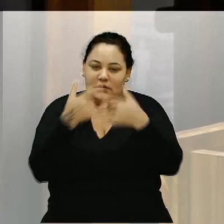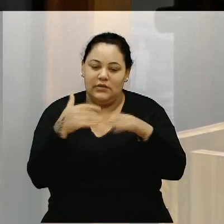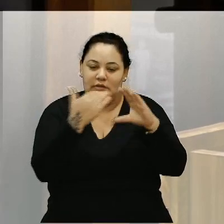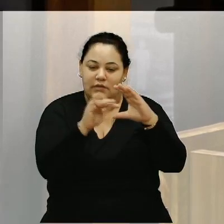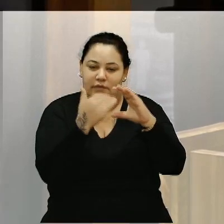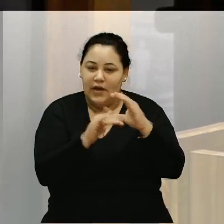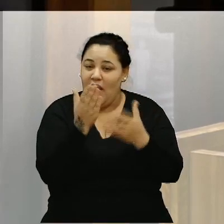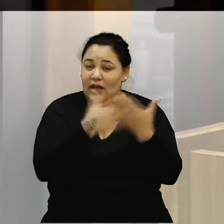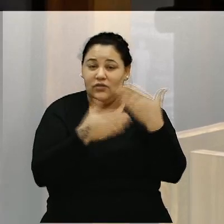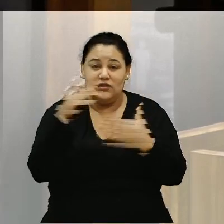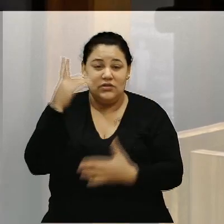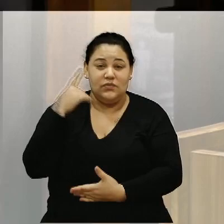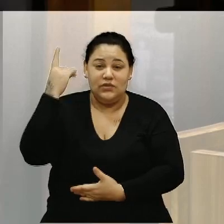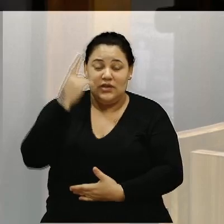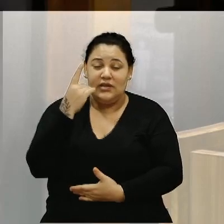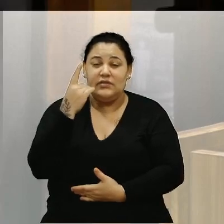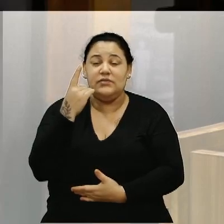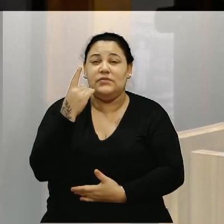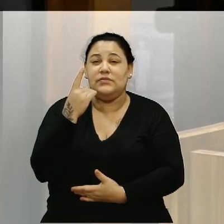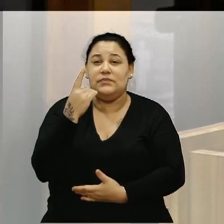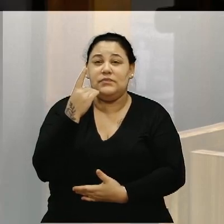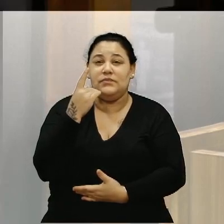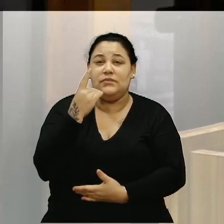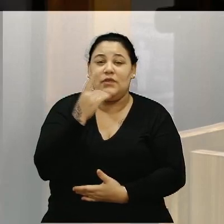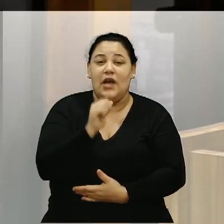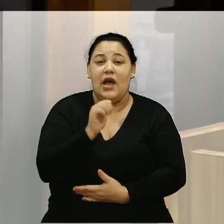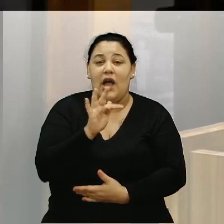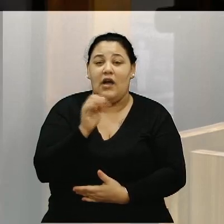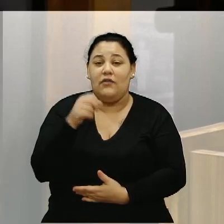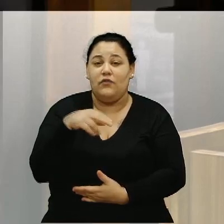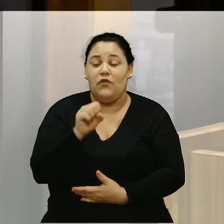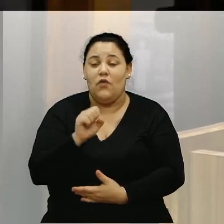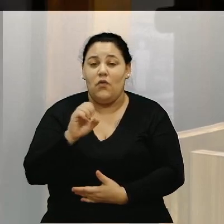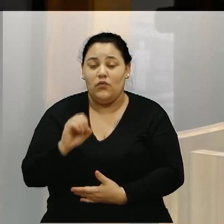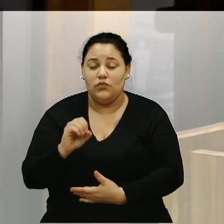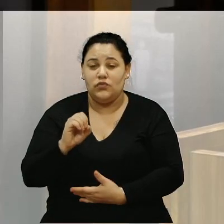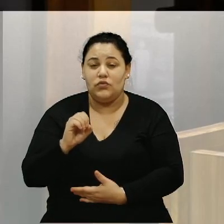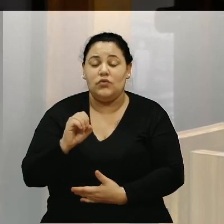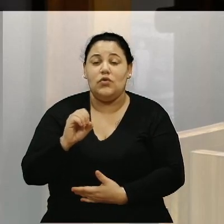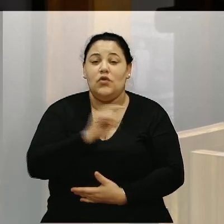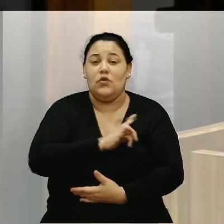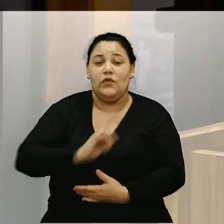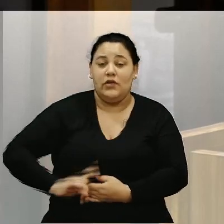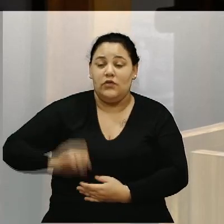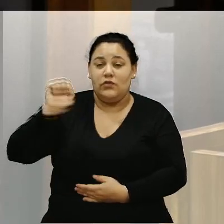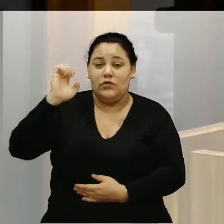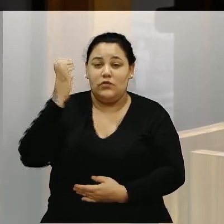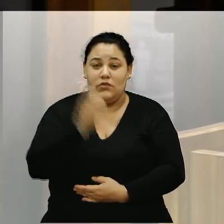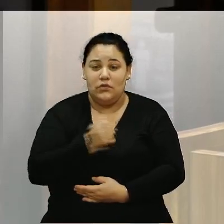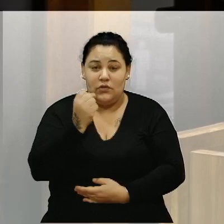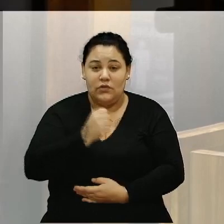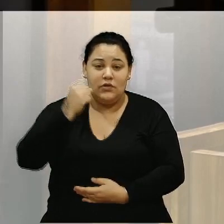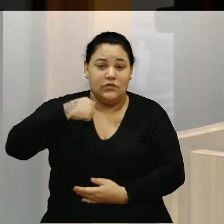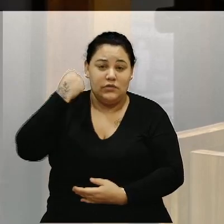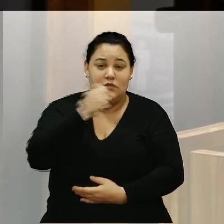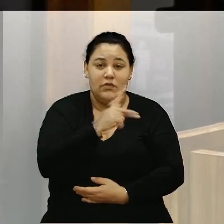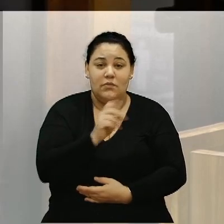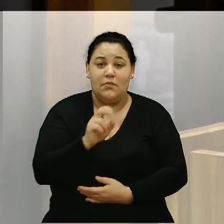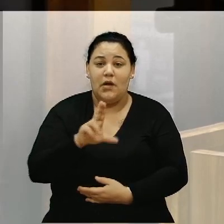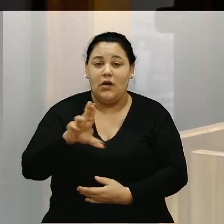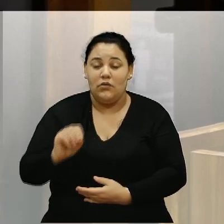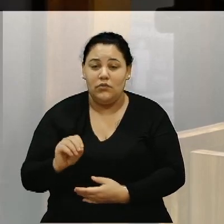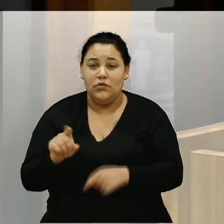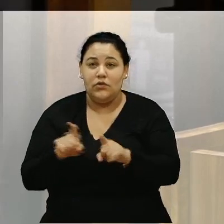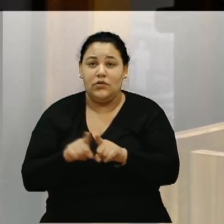Estado, deputado estadual Afonso Brito, PP, ao governador Eduardo Leite, PSDB, Aos senadores Paulo Paim, PT,